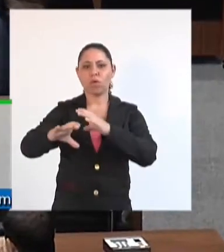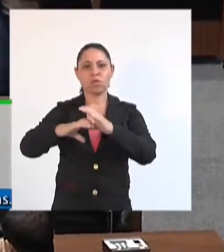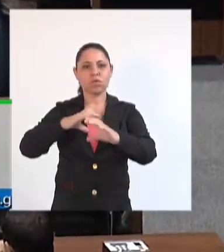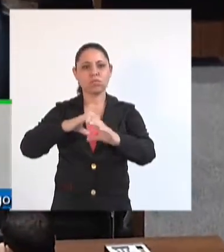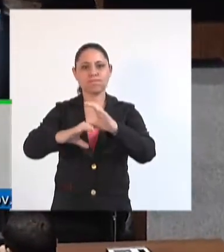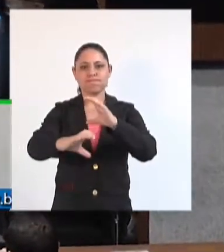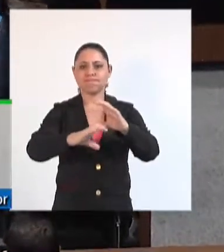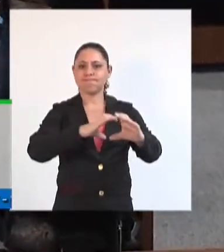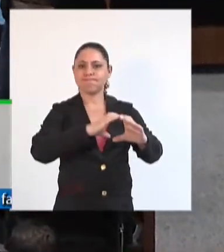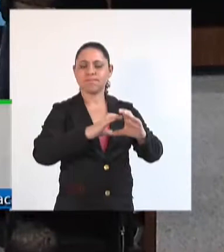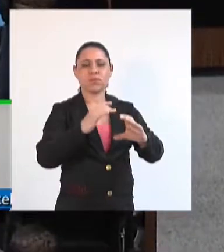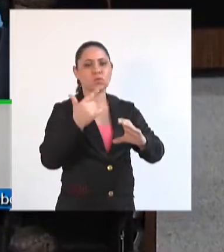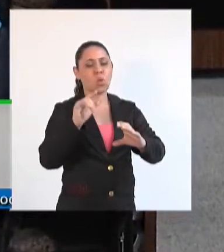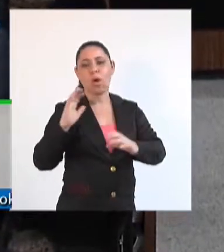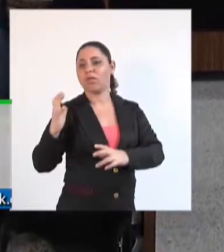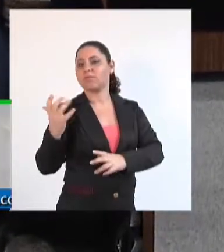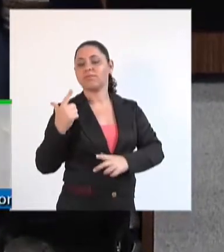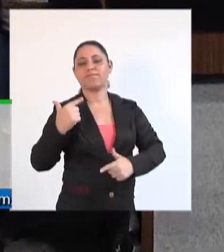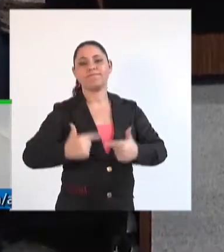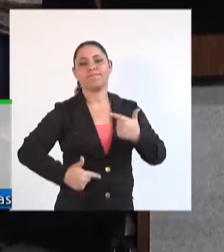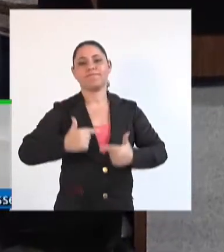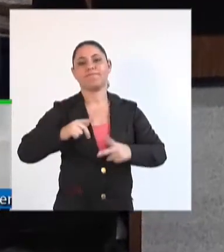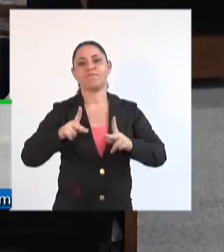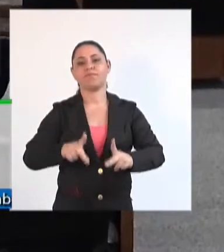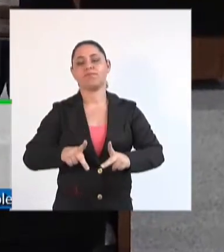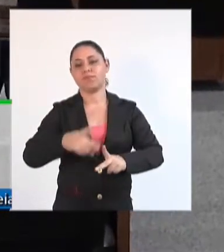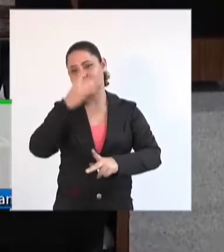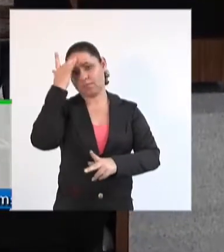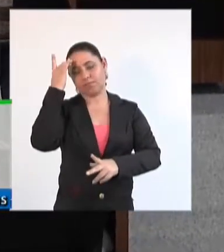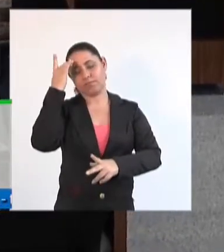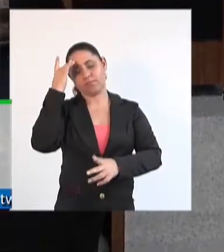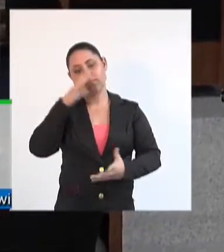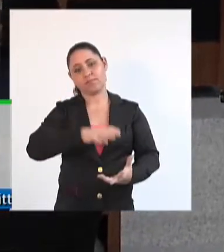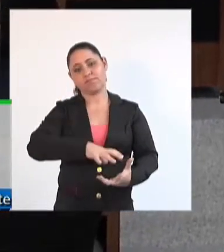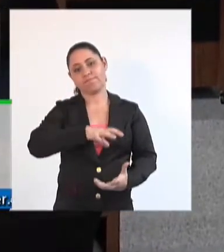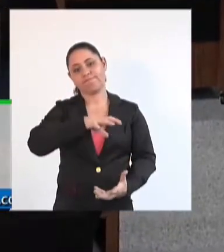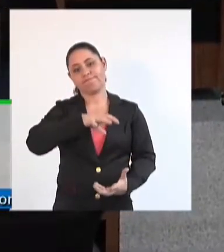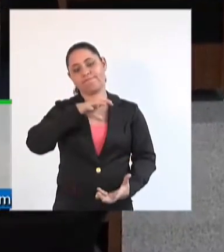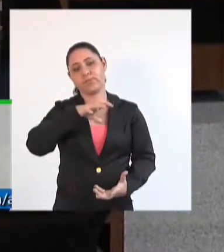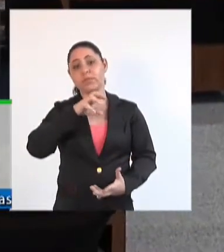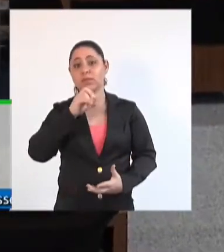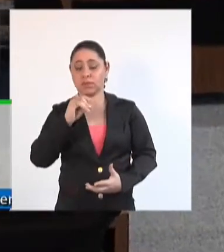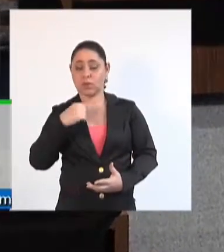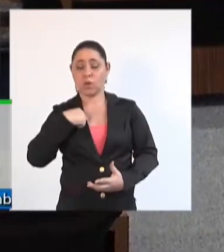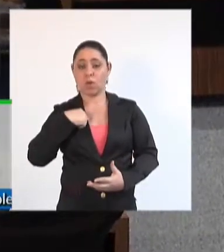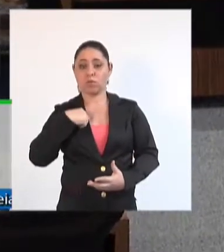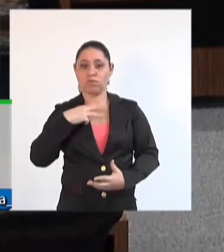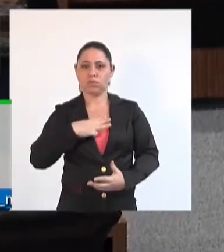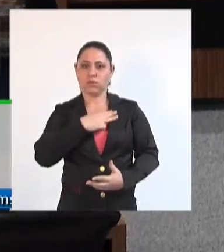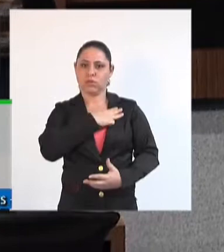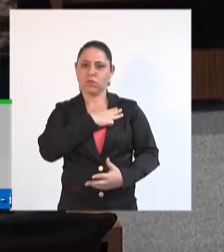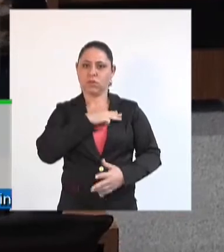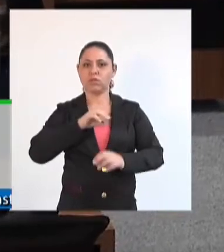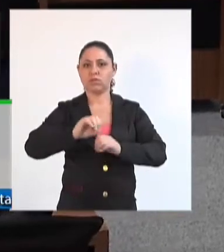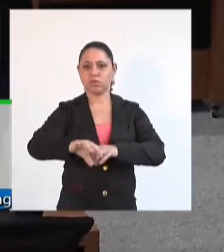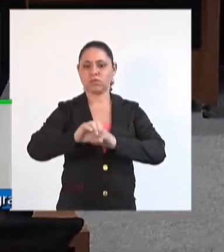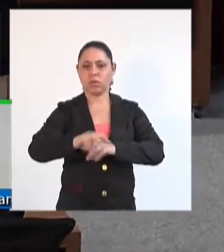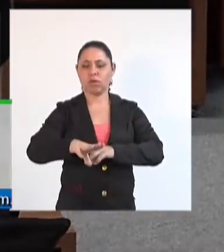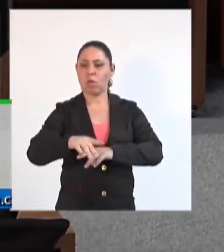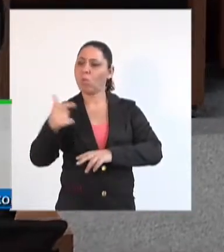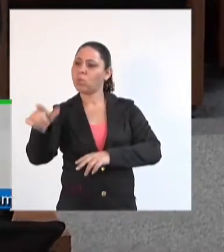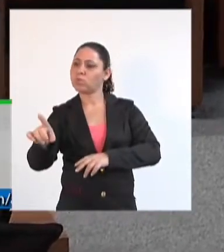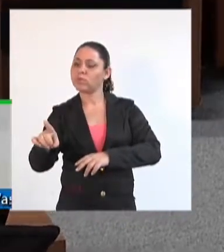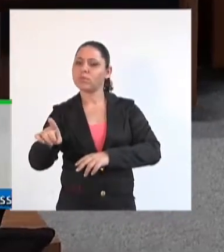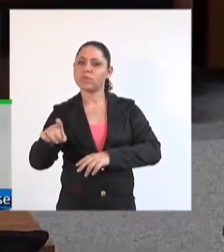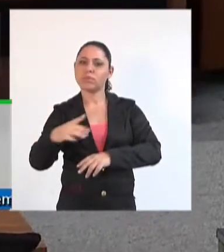não acontece a política pública para o idoso. Se eu atuo no Ministério da Educação, a Aruê no Ministério do